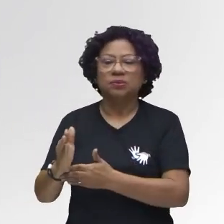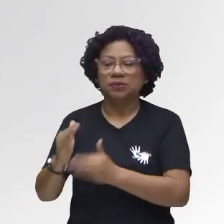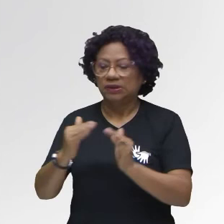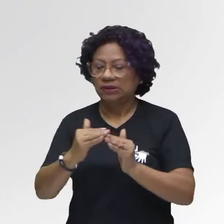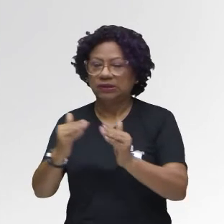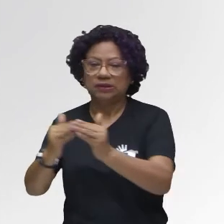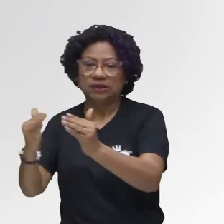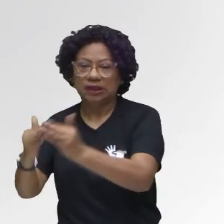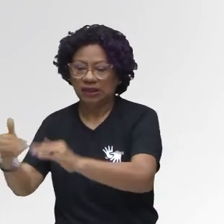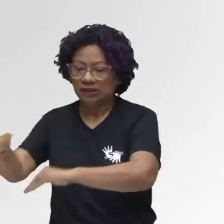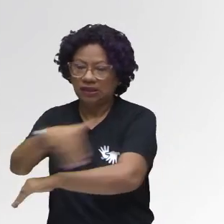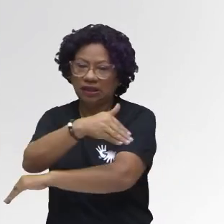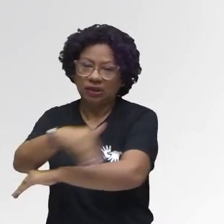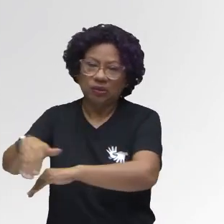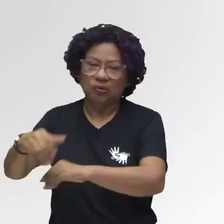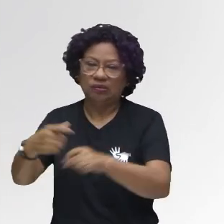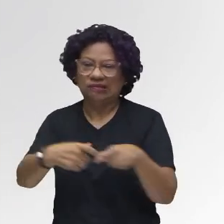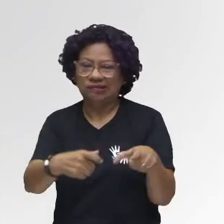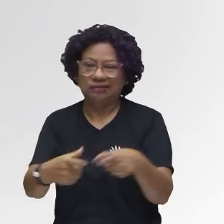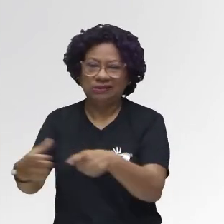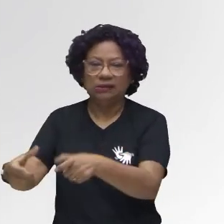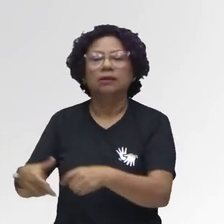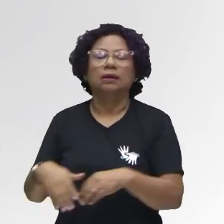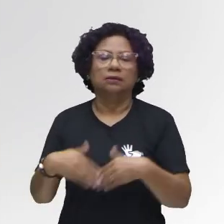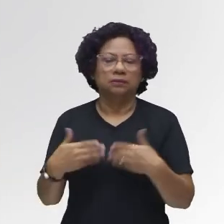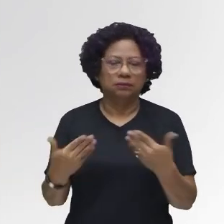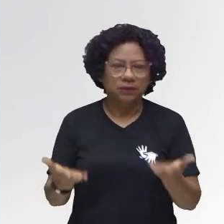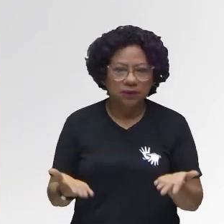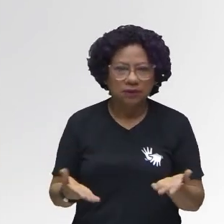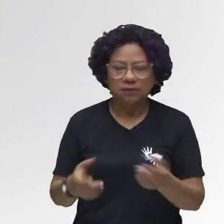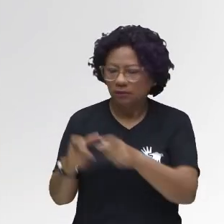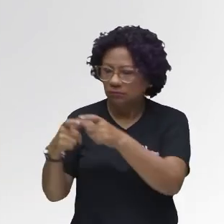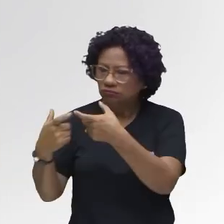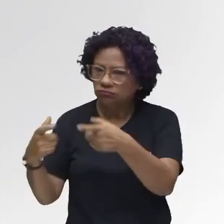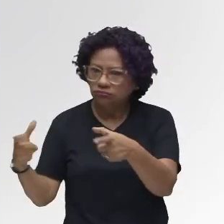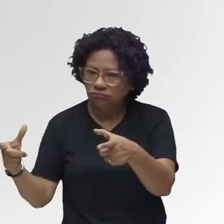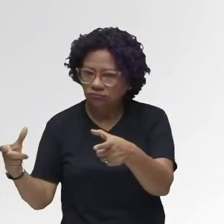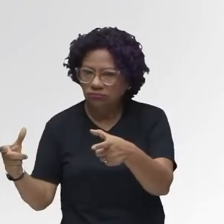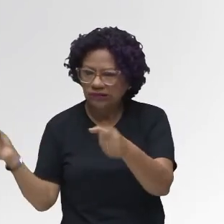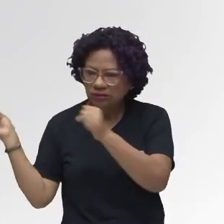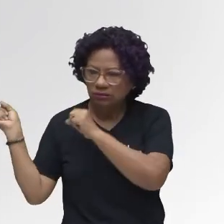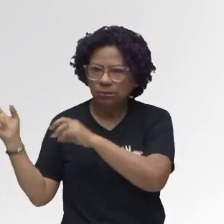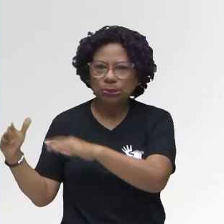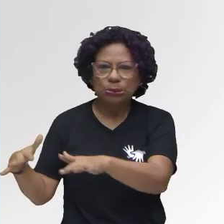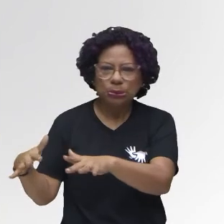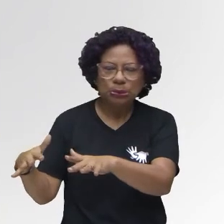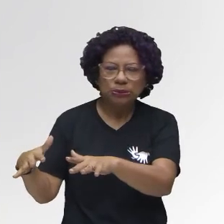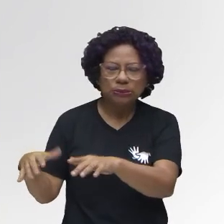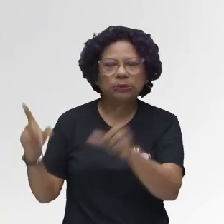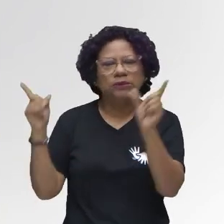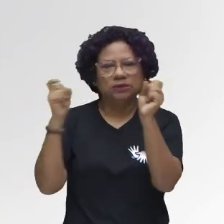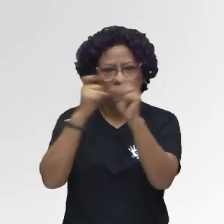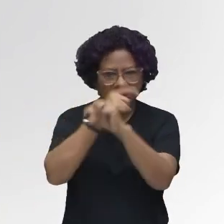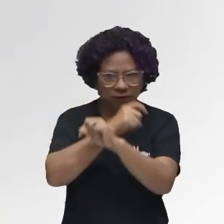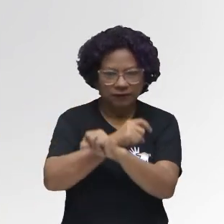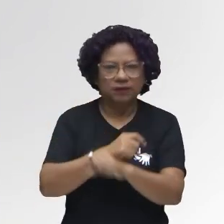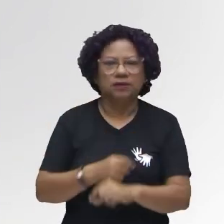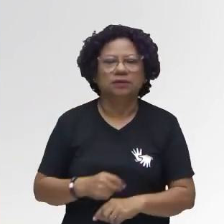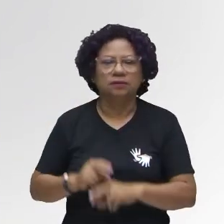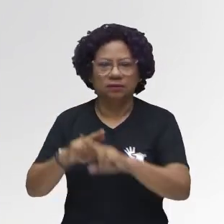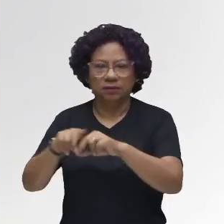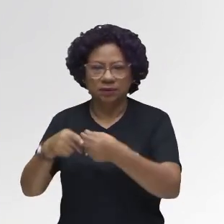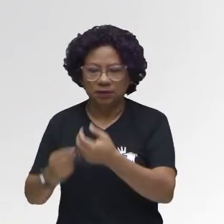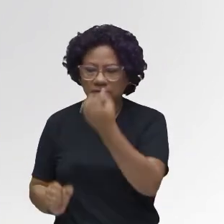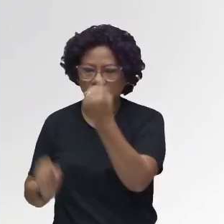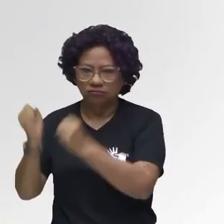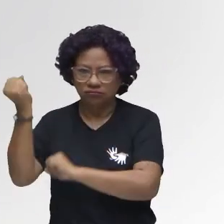sempre consegue administrar toda essa população que chega de uma vez. Por exemplo, ele diz que as indústrias e as